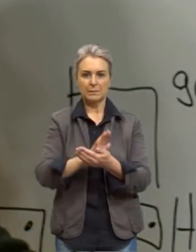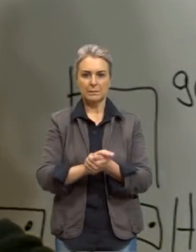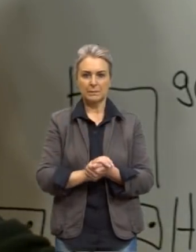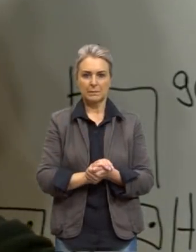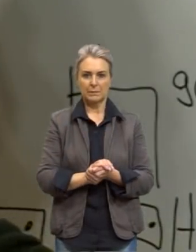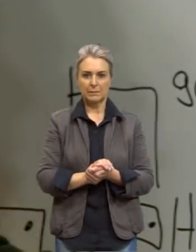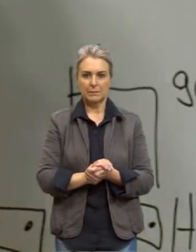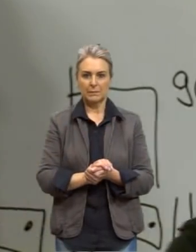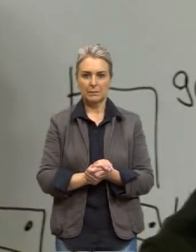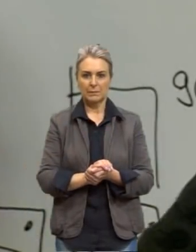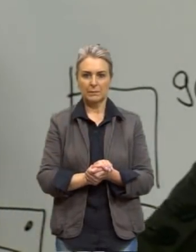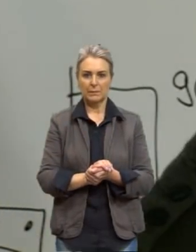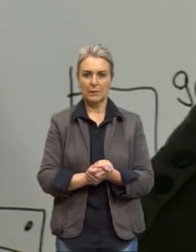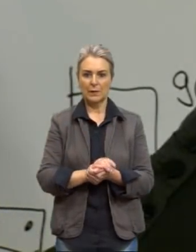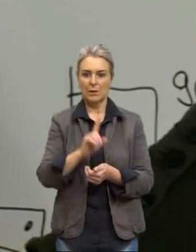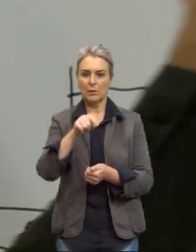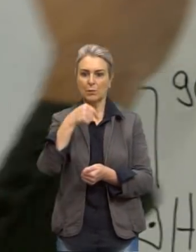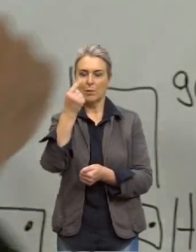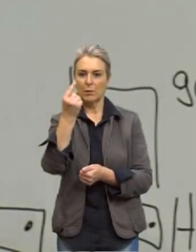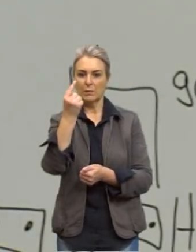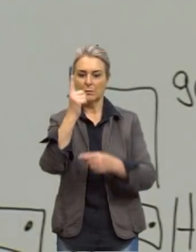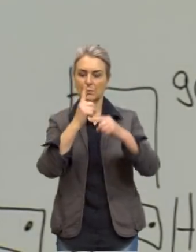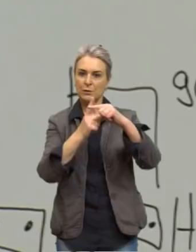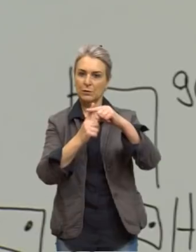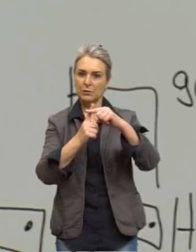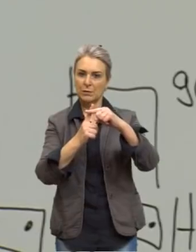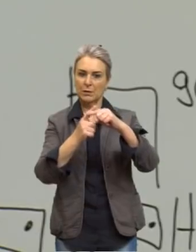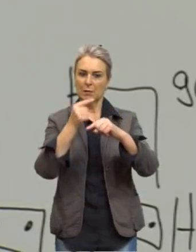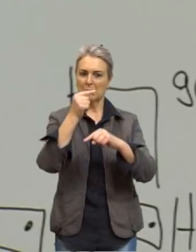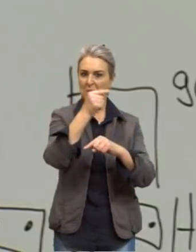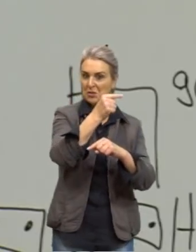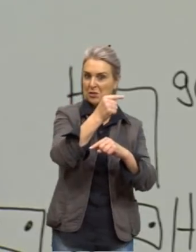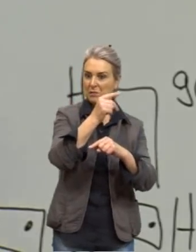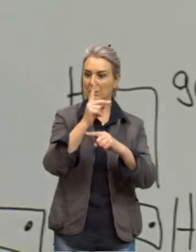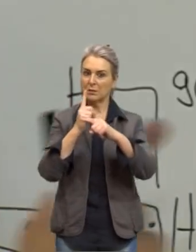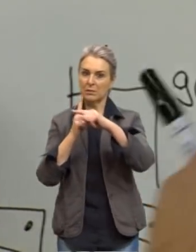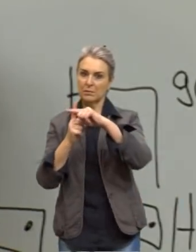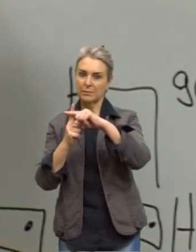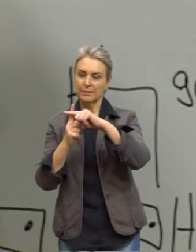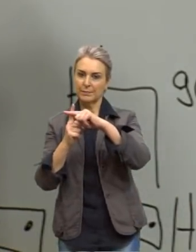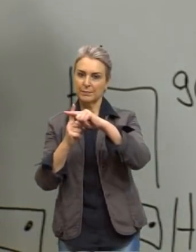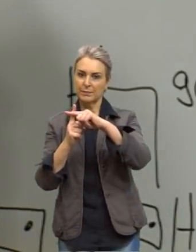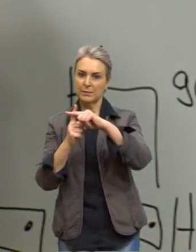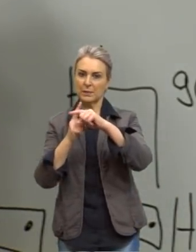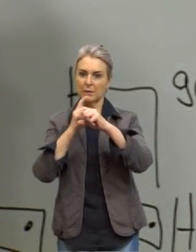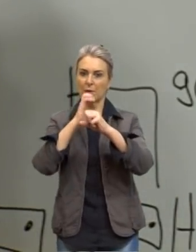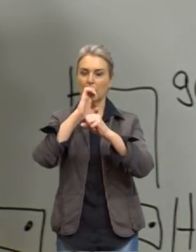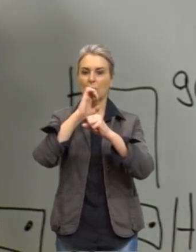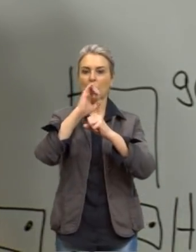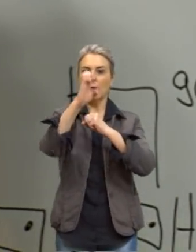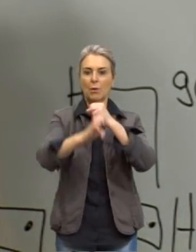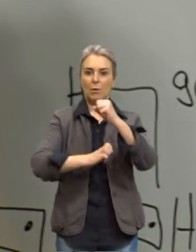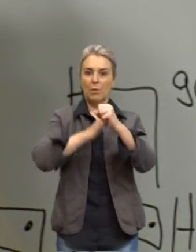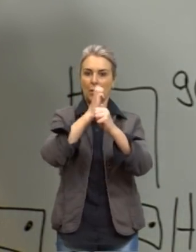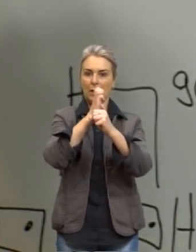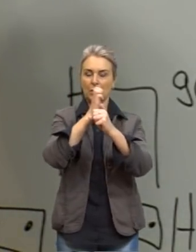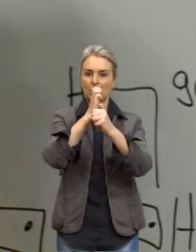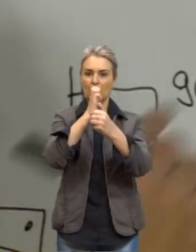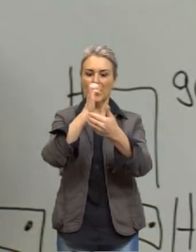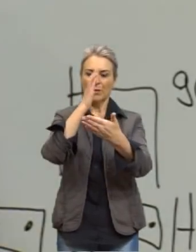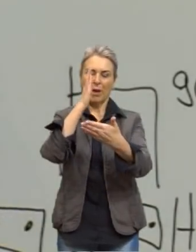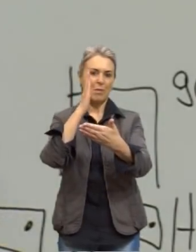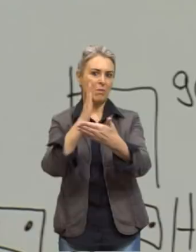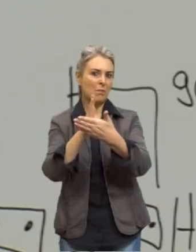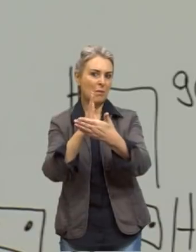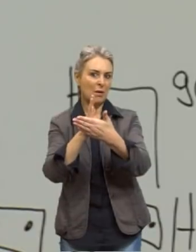carga parcialmente negativa que uma carga pague somente positivo aqui então esse par de elétrons ele não está bem no meio ele